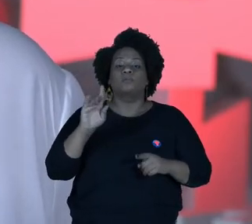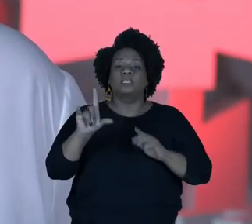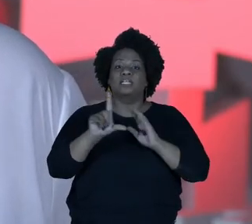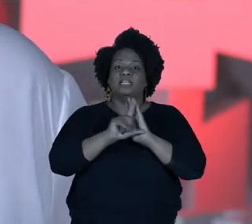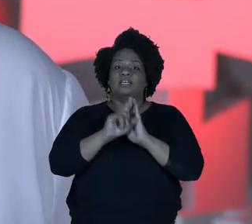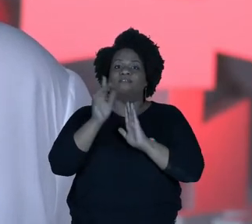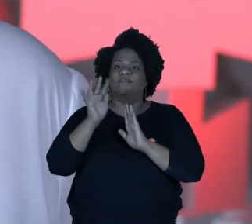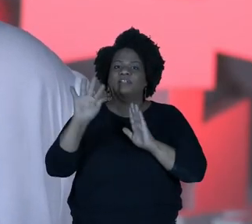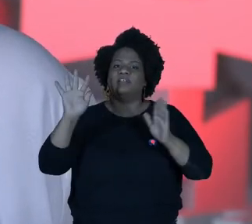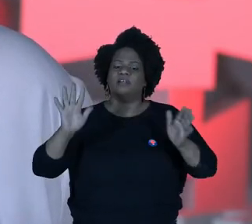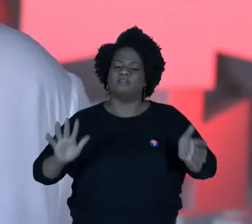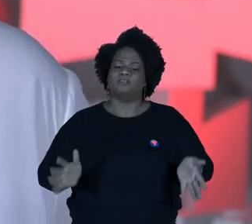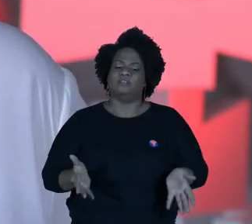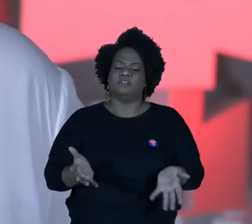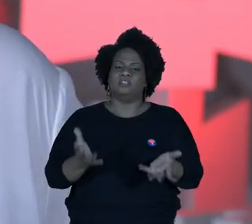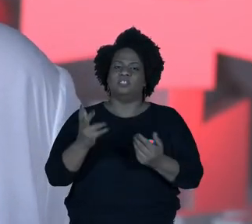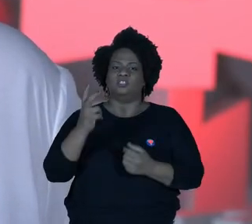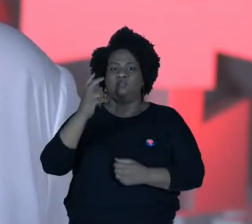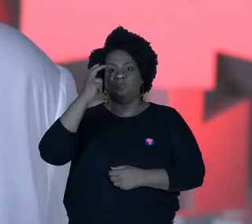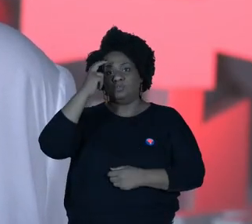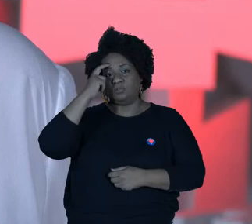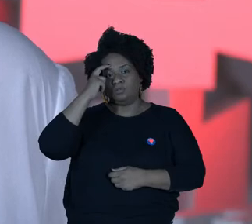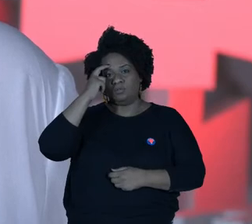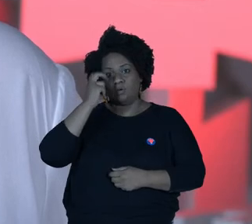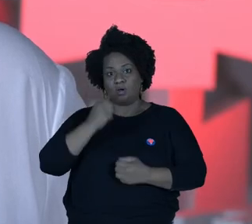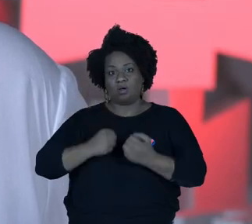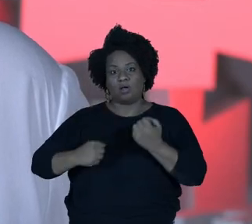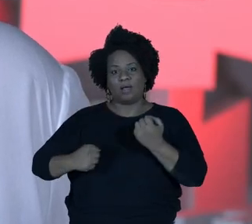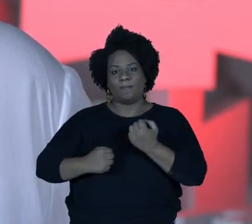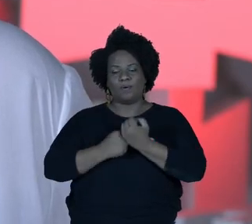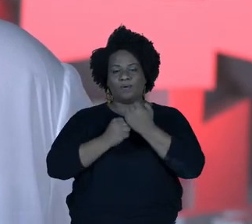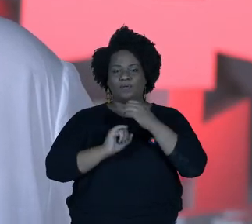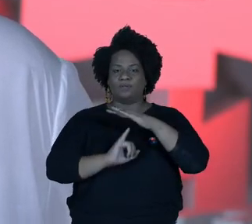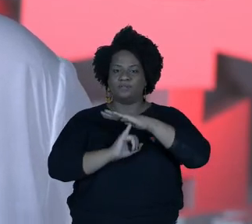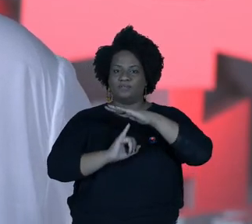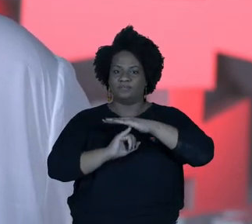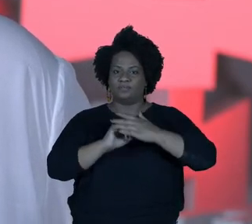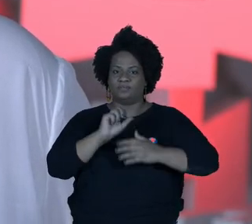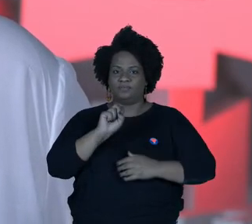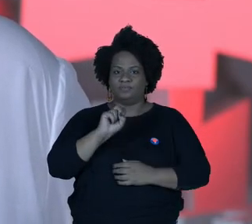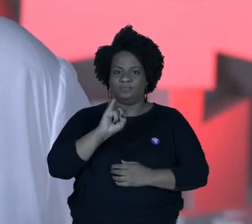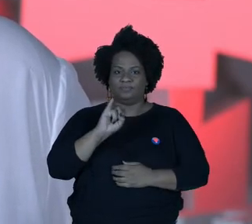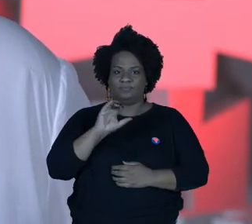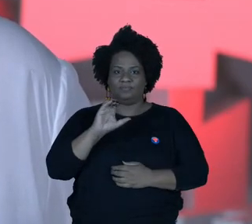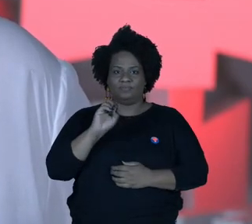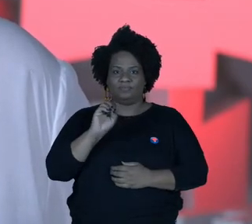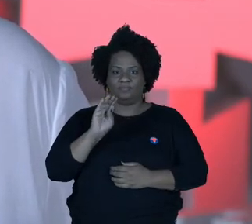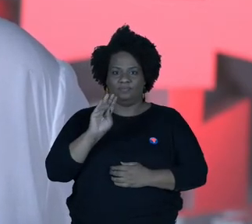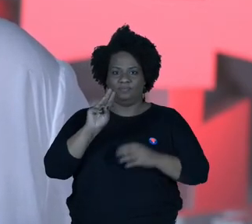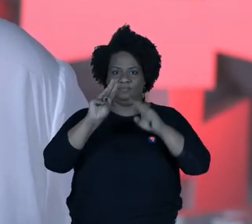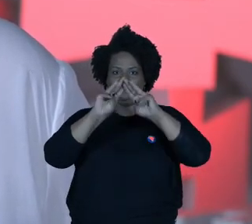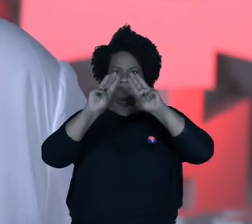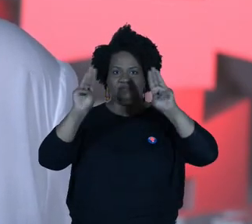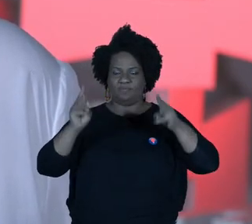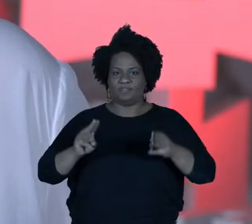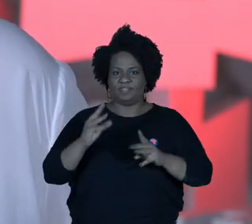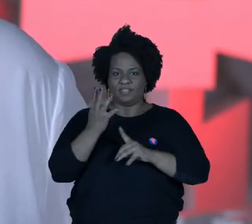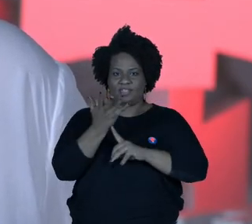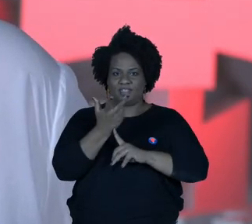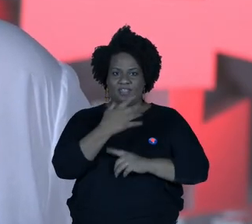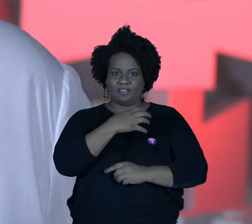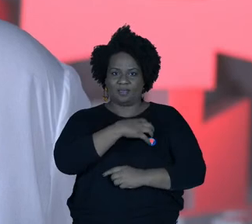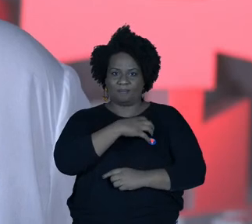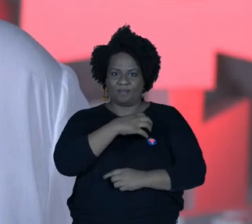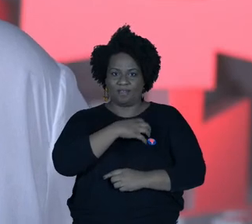de Incentivo à Cultura. O apoio do Instituto Sicoob, do Museu de Arte Moderna da Bahia,